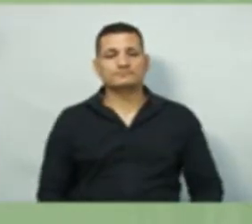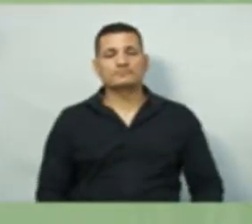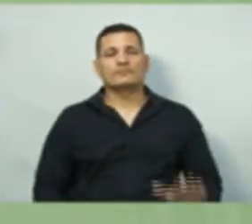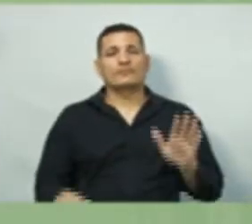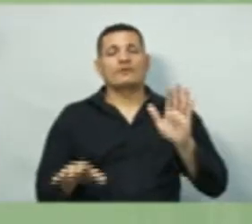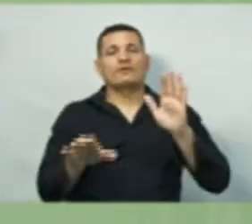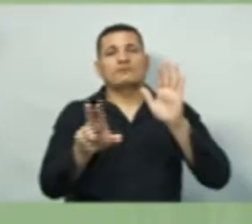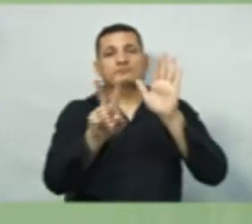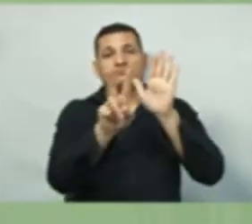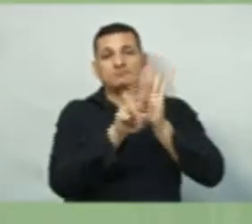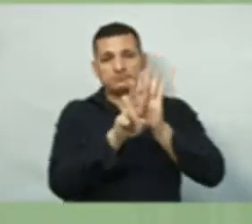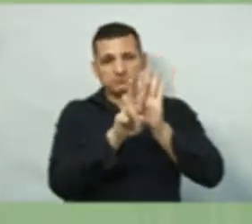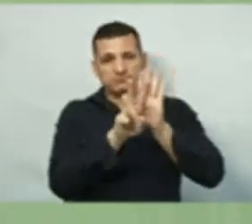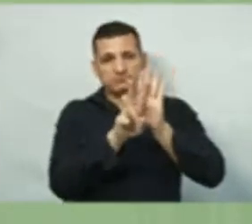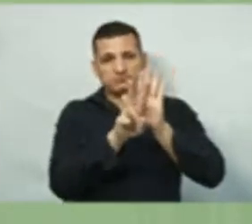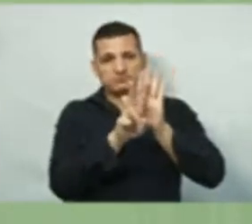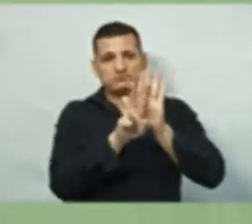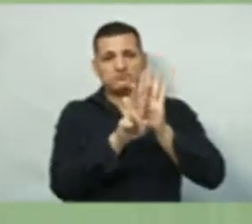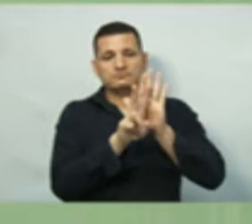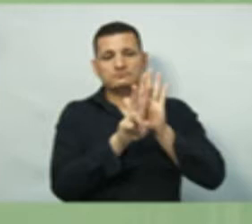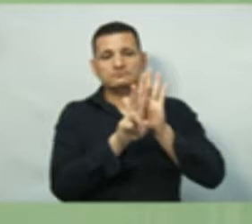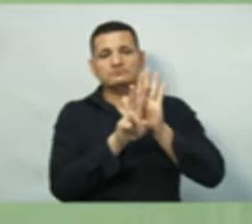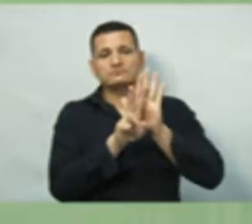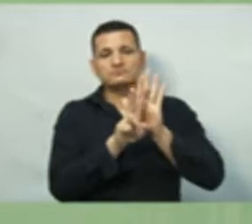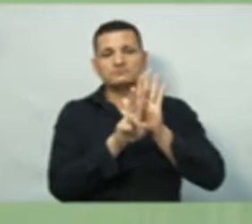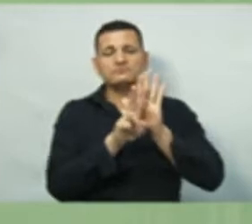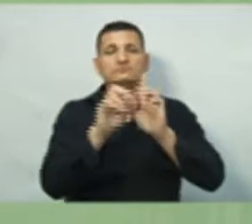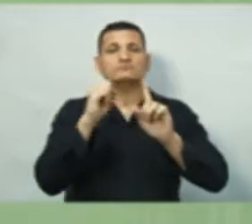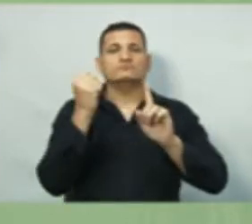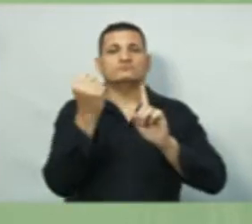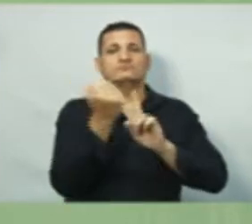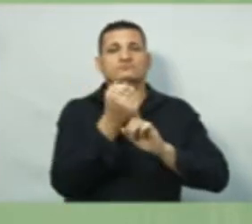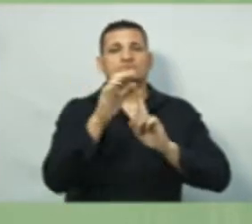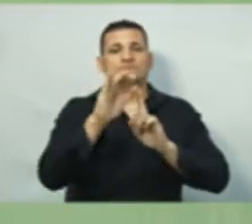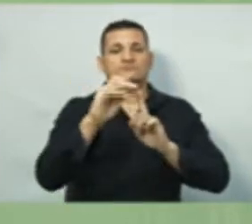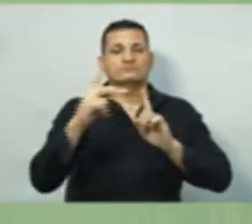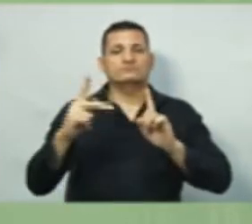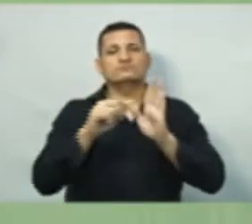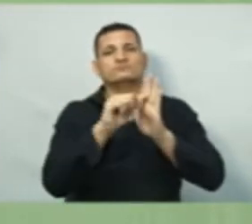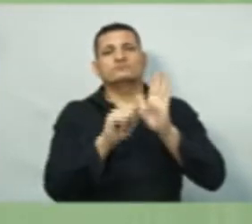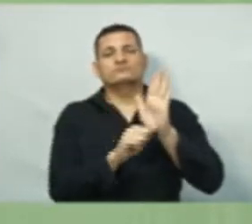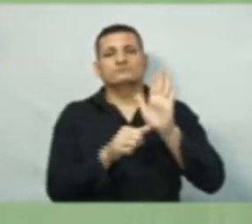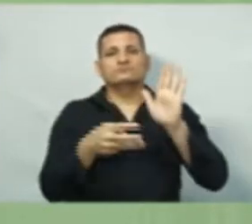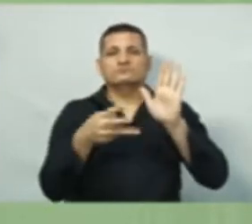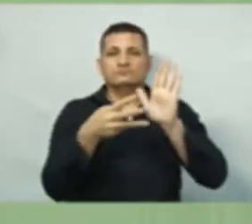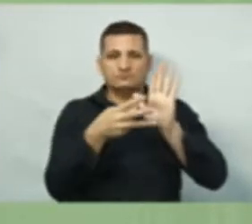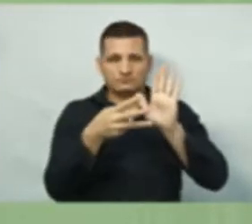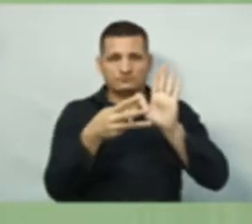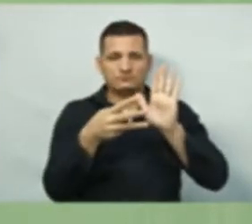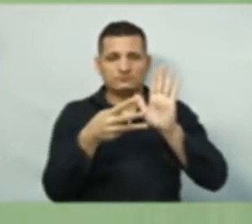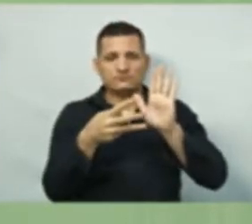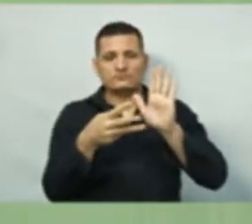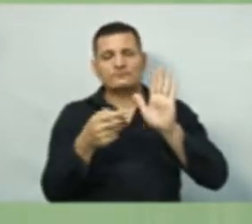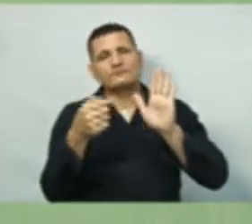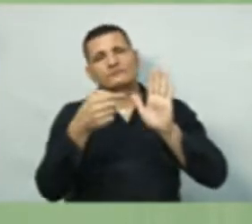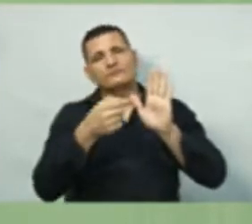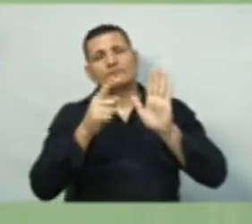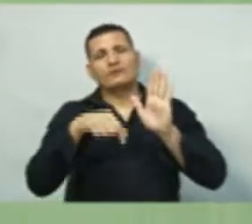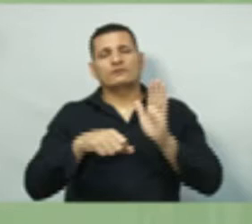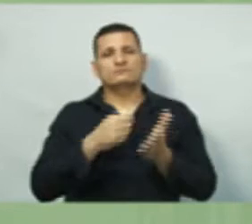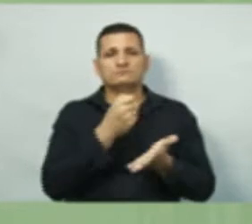Capítulo 2 das Sociedades Cooperativas. Artigo 3º. Celebram um contrato de